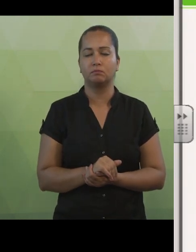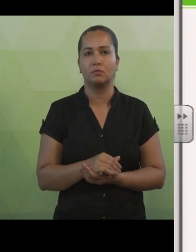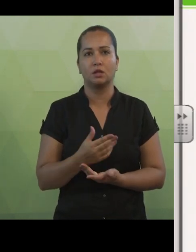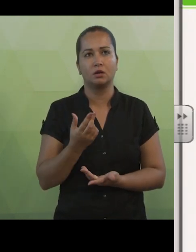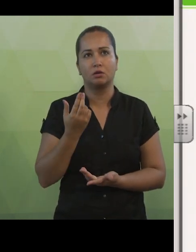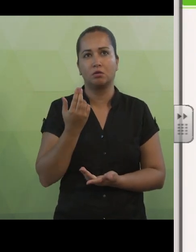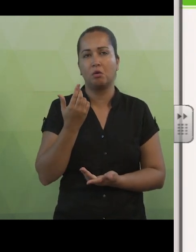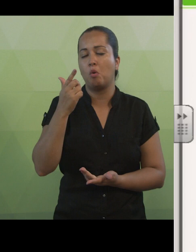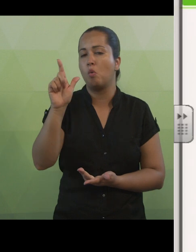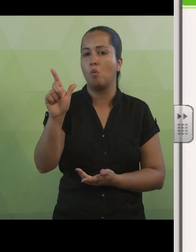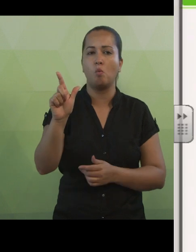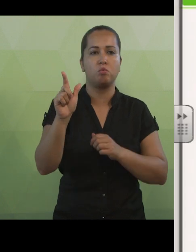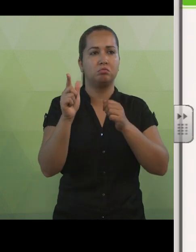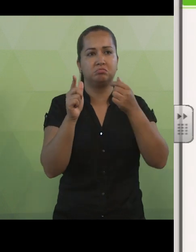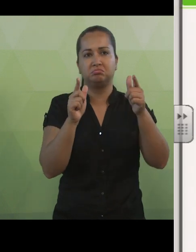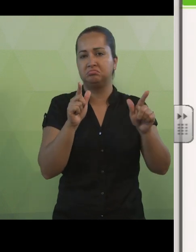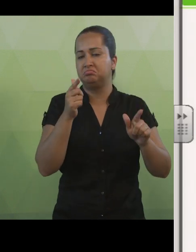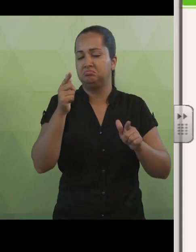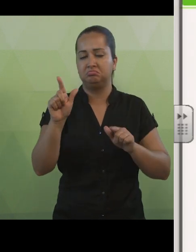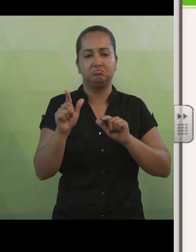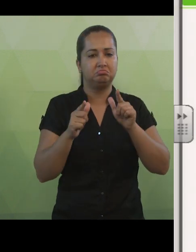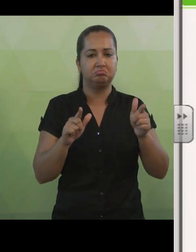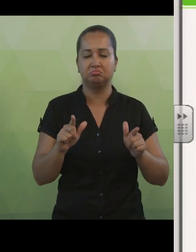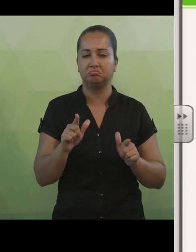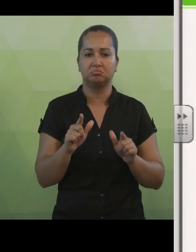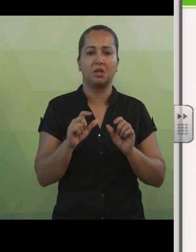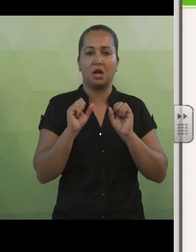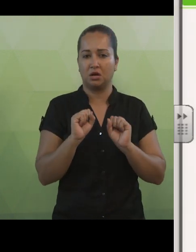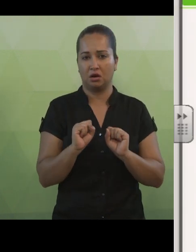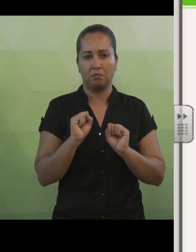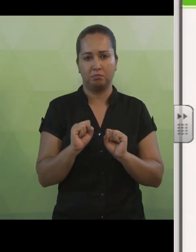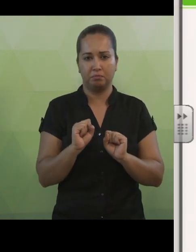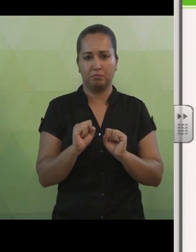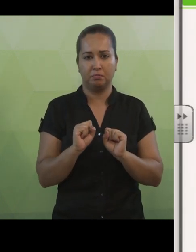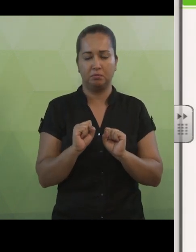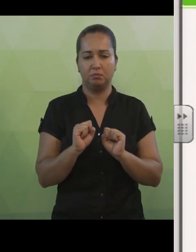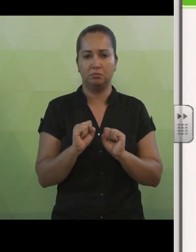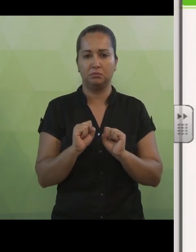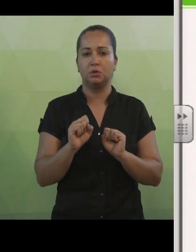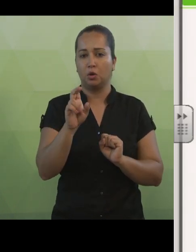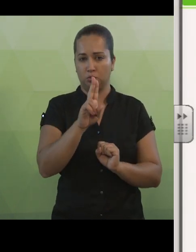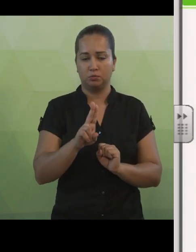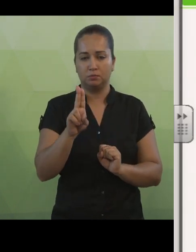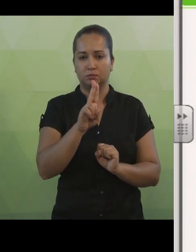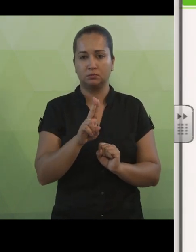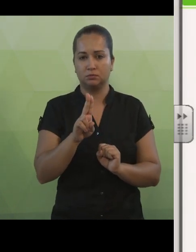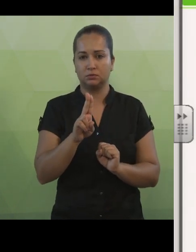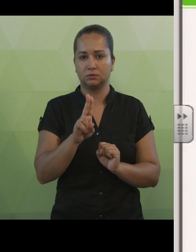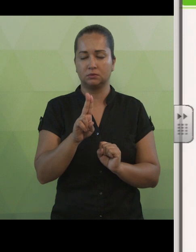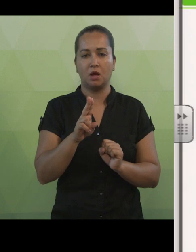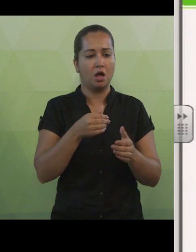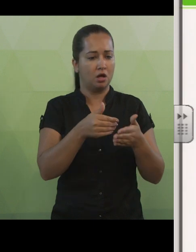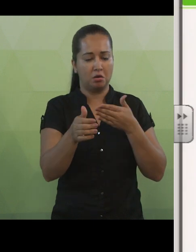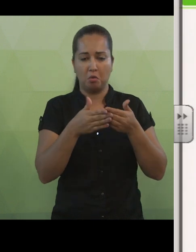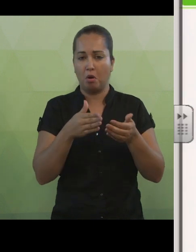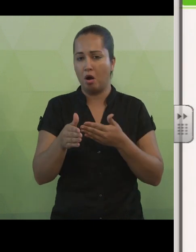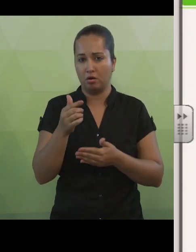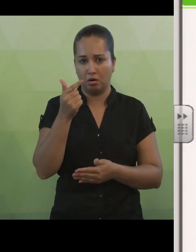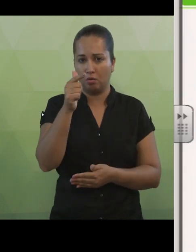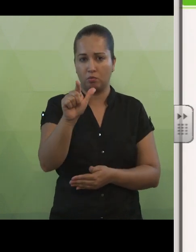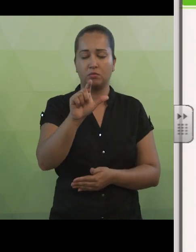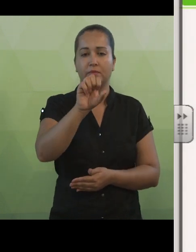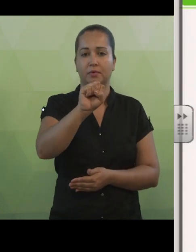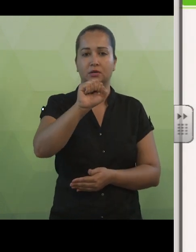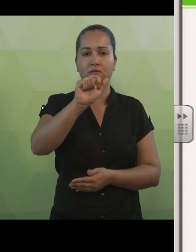o PostgreSQL, pode ser o Oracle, pode ser qualquer o Firebird e pode ser qualquer um outro